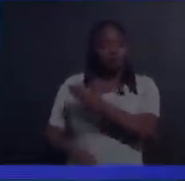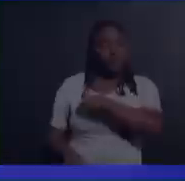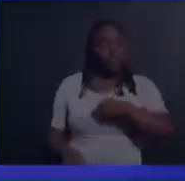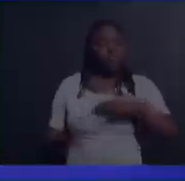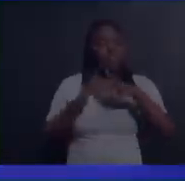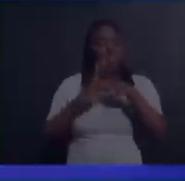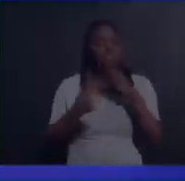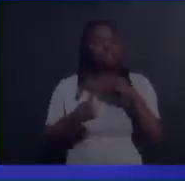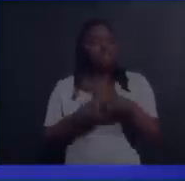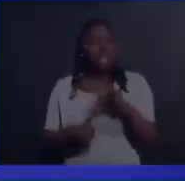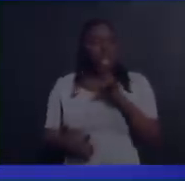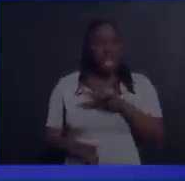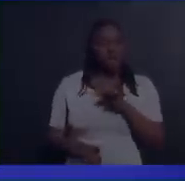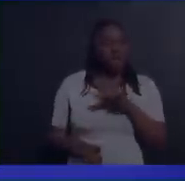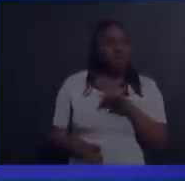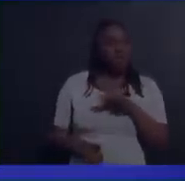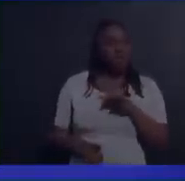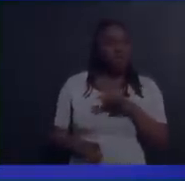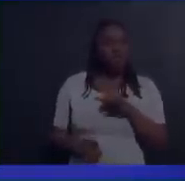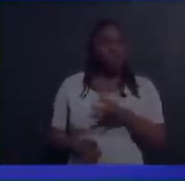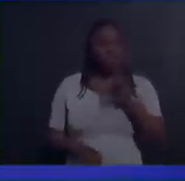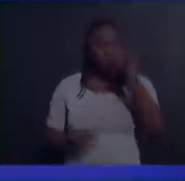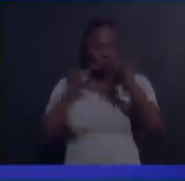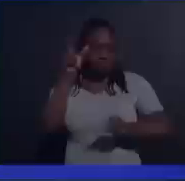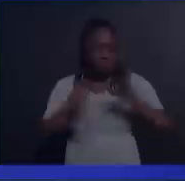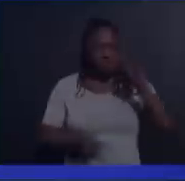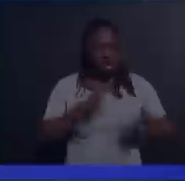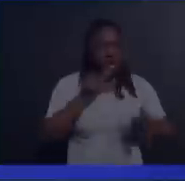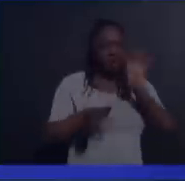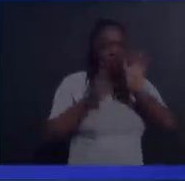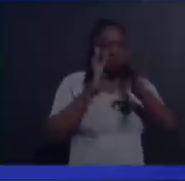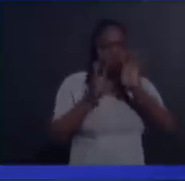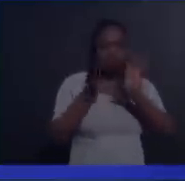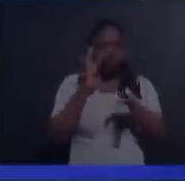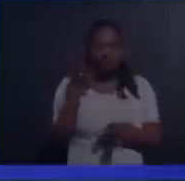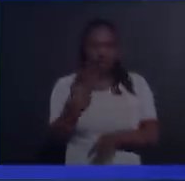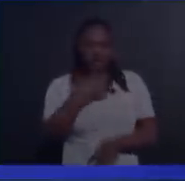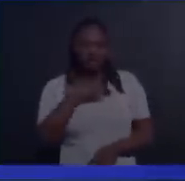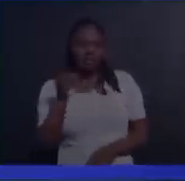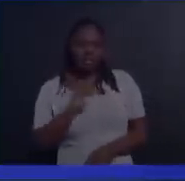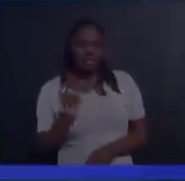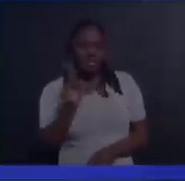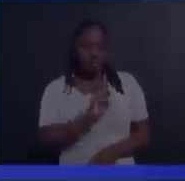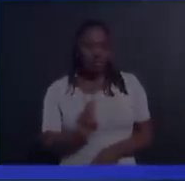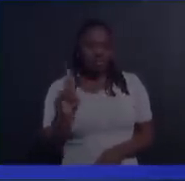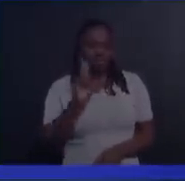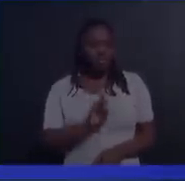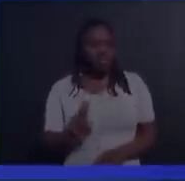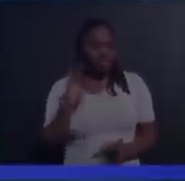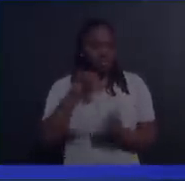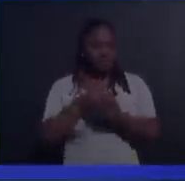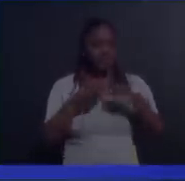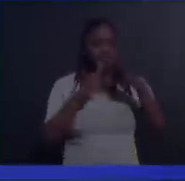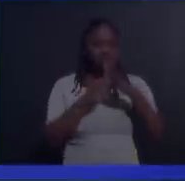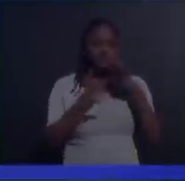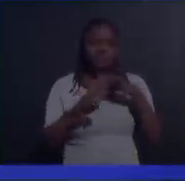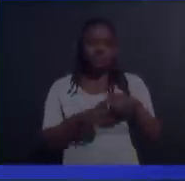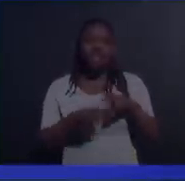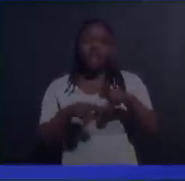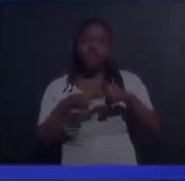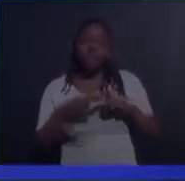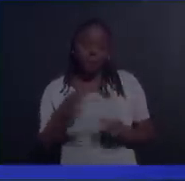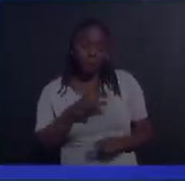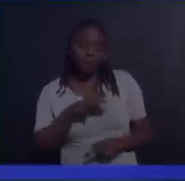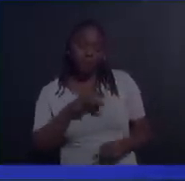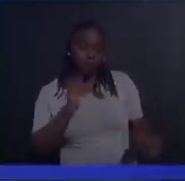medo de serem machucados na igreja por pessoas, de não se sentirem úteis dentro da igreja. Então, o medo impede